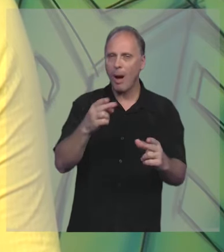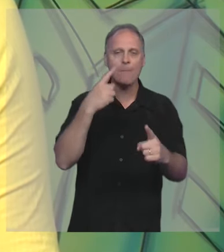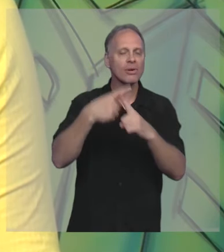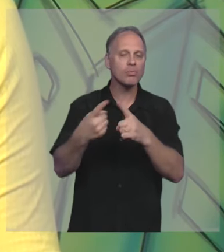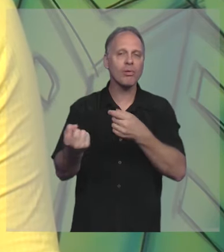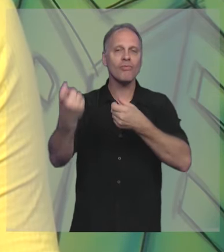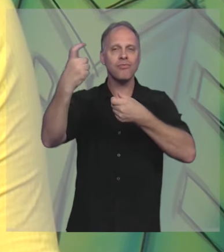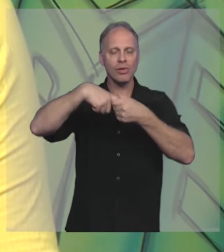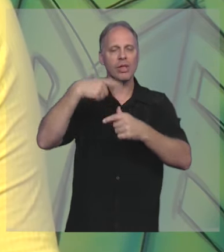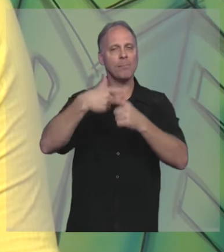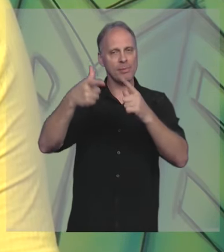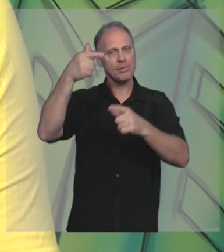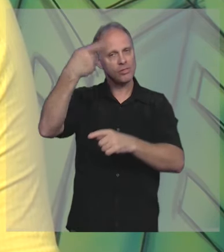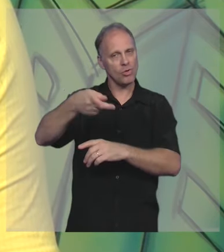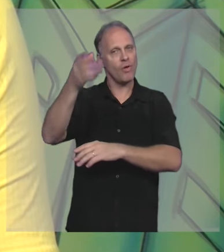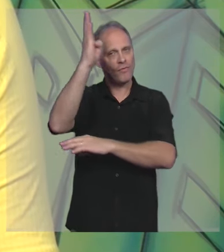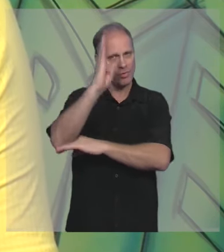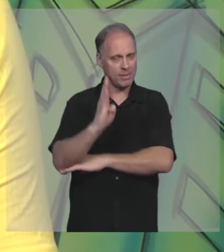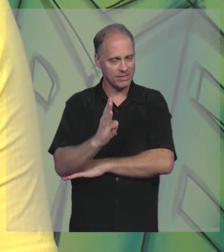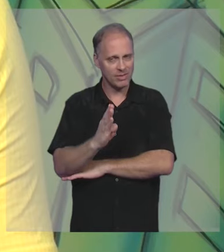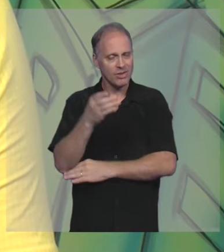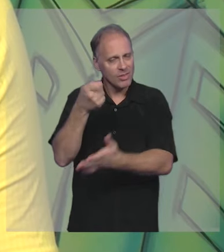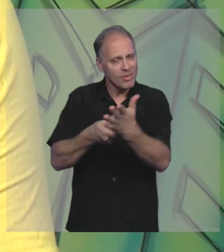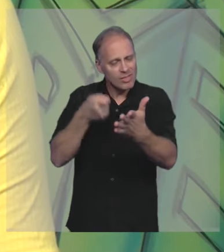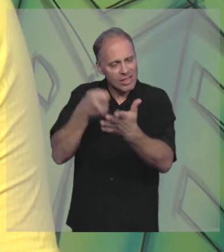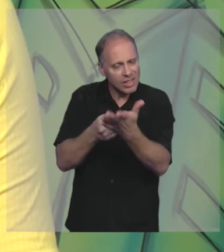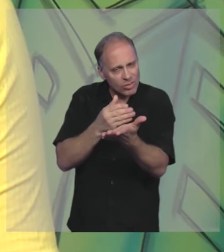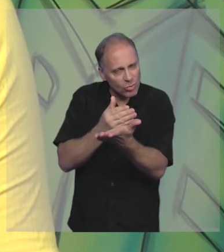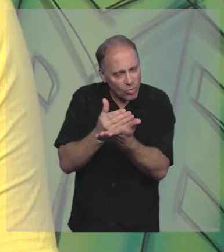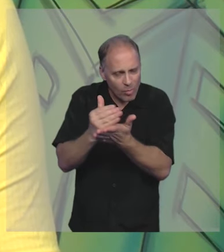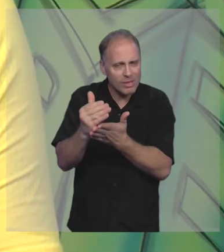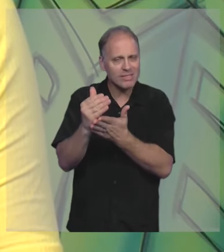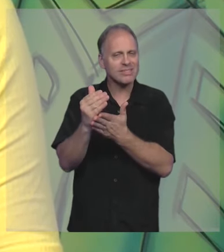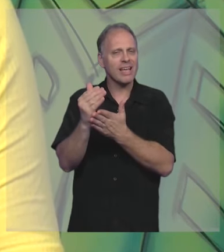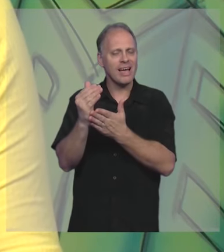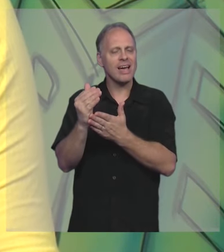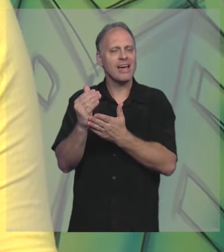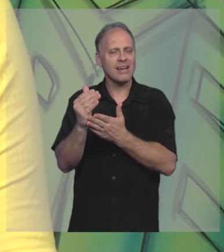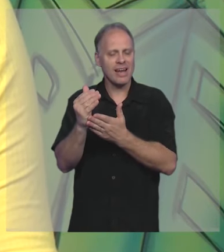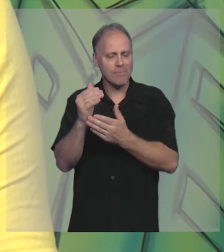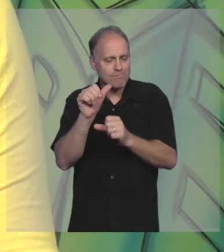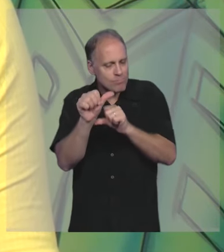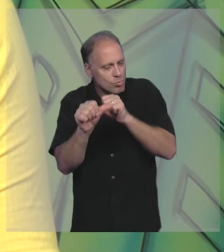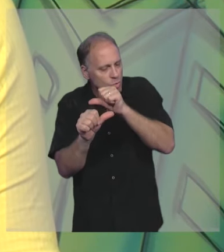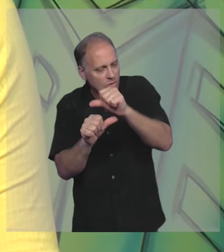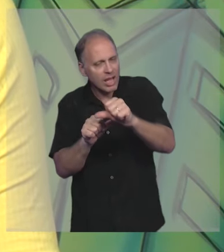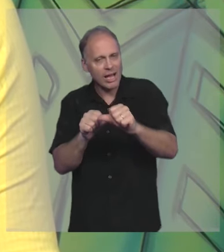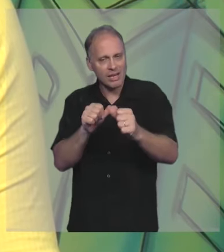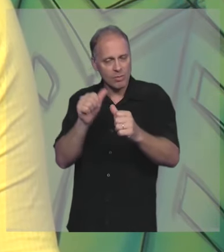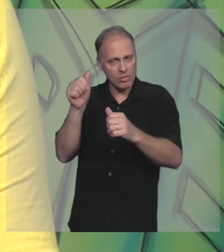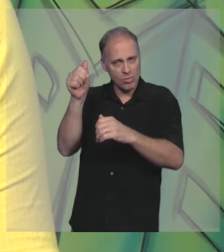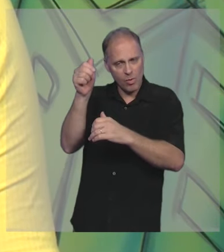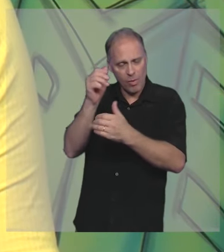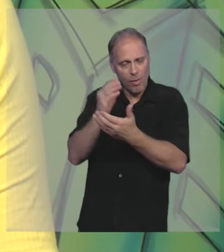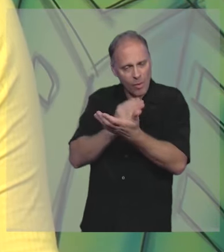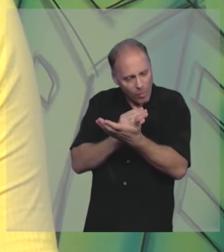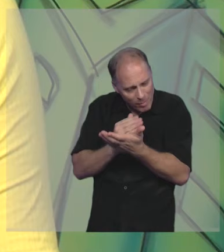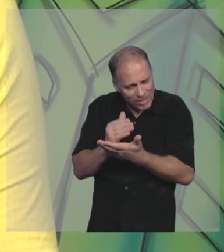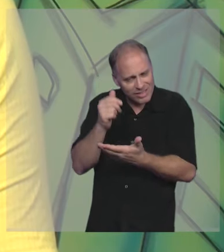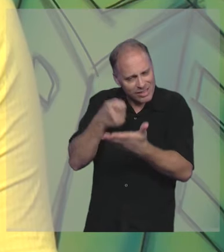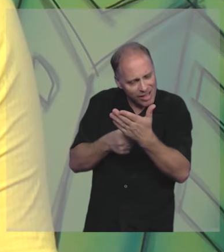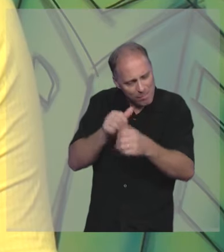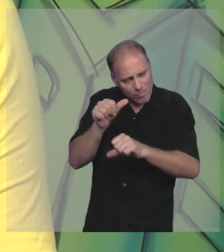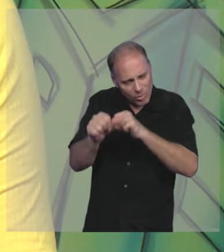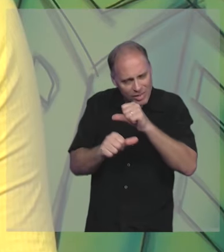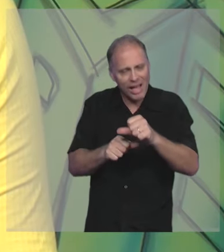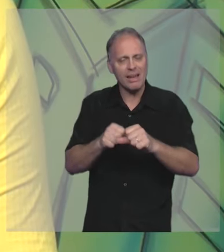sim, de voltar uma crise para o país, né? Nós estamos tentando começar a sair e da mesma forma quando um país começa a tentar sair de uma crise e